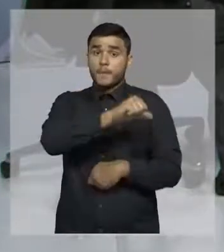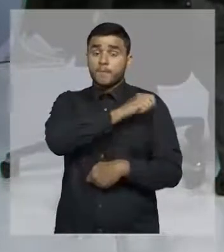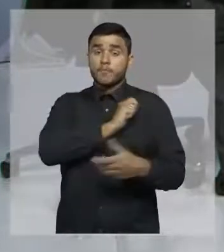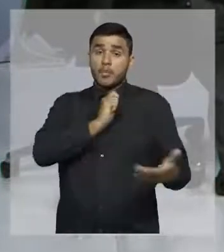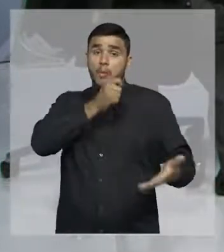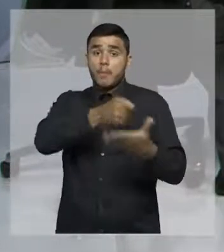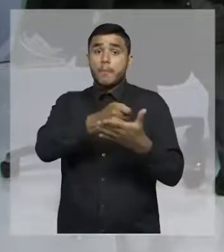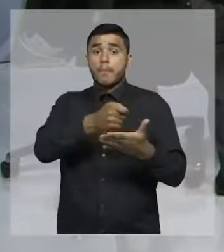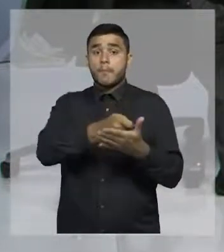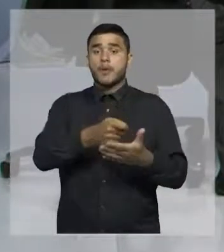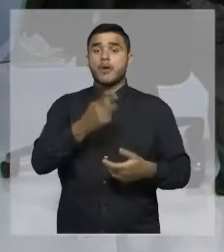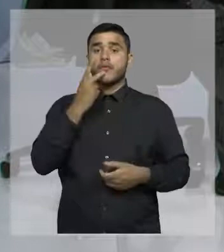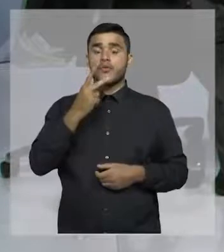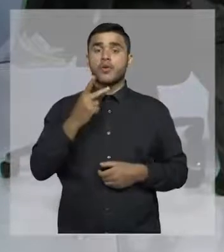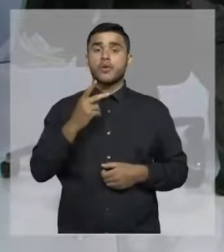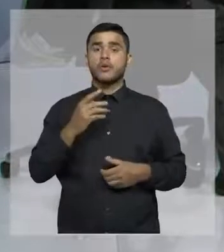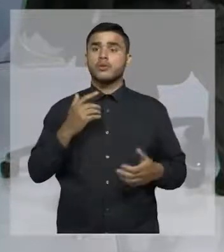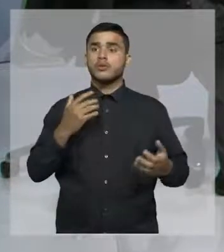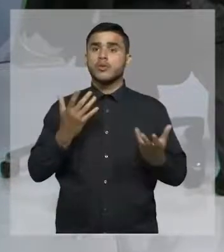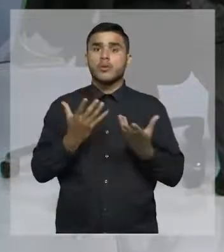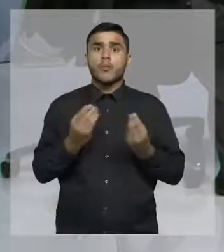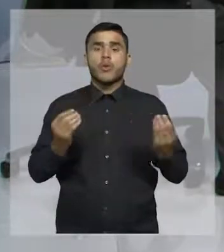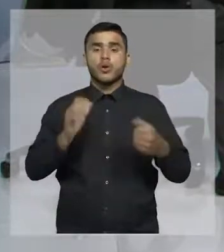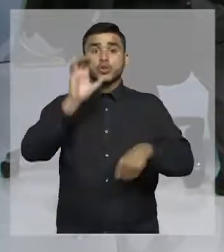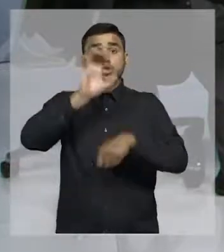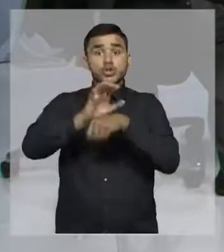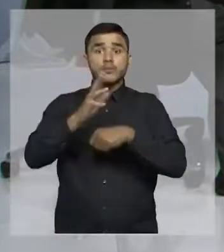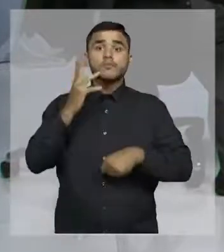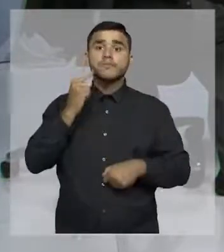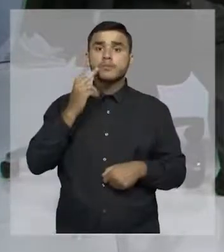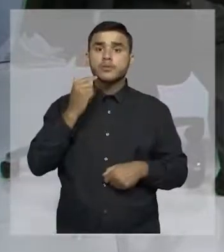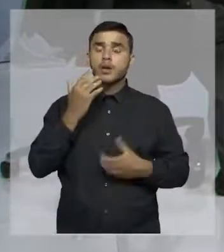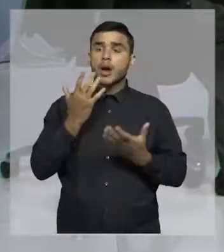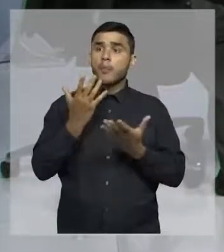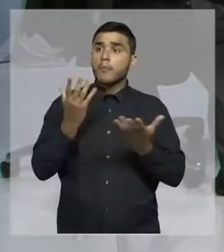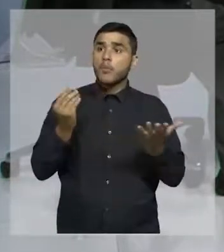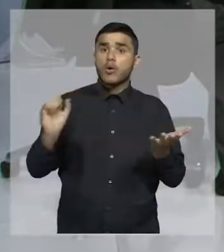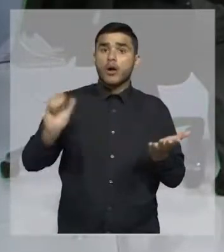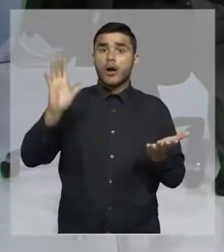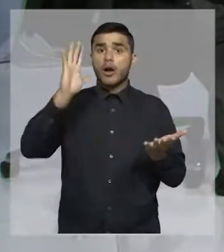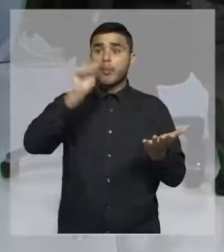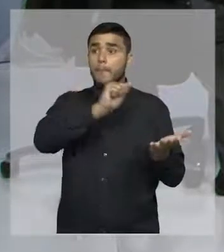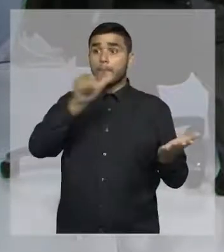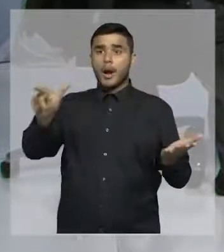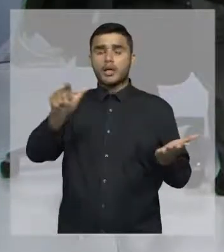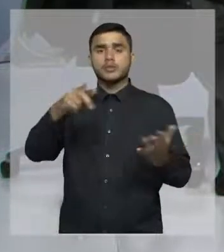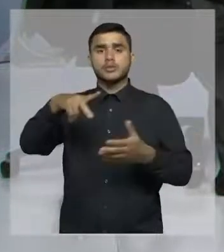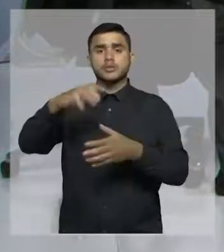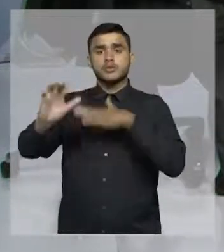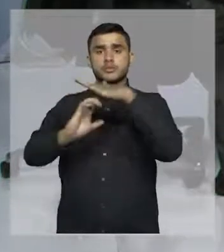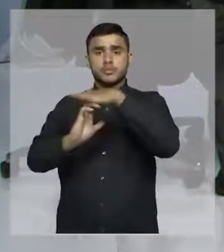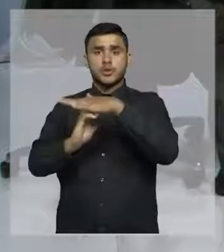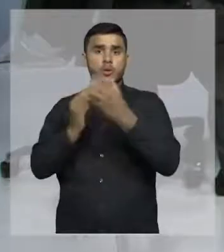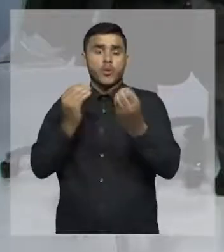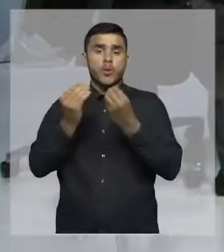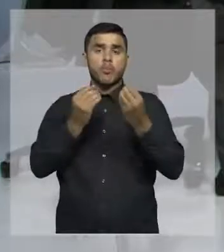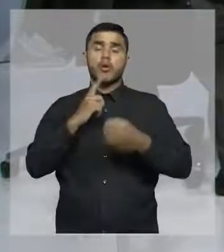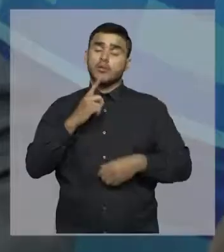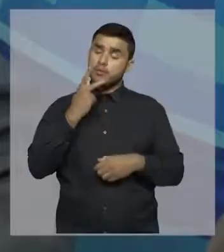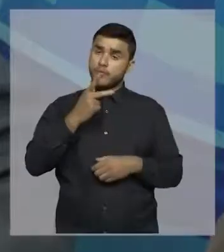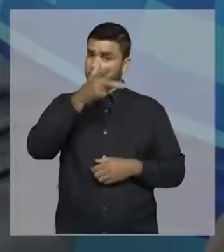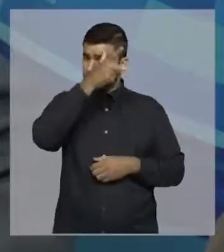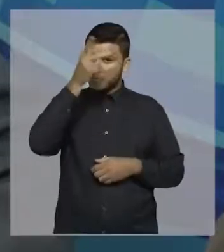gasolina do que a Petrobras. Só o estado do Rio ganha mais. Agora ainda tem os municípios e a União. E só